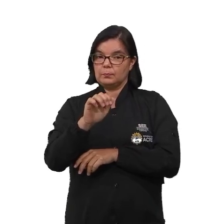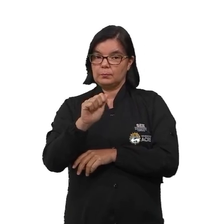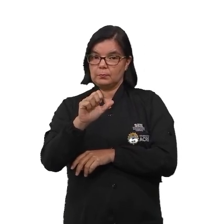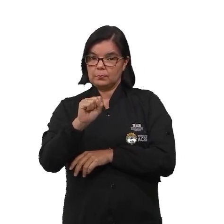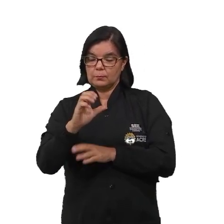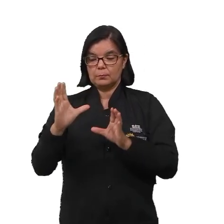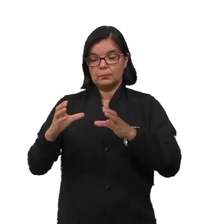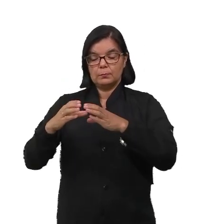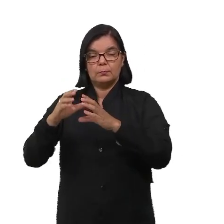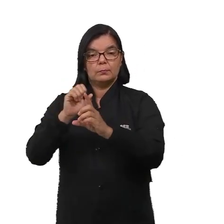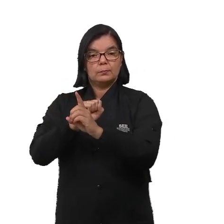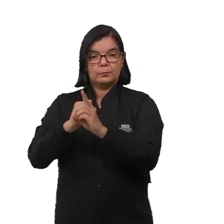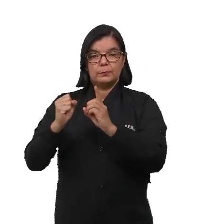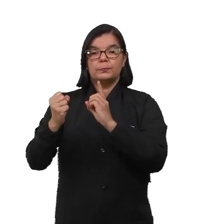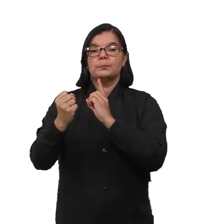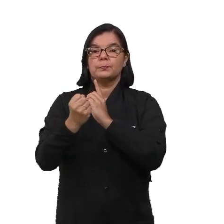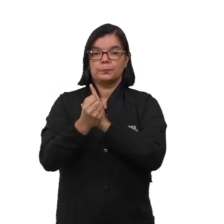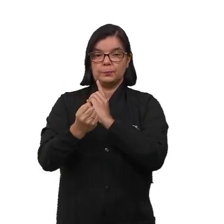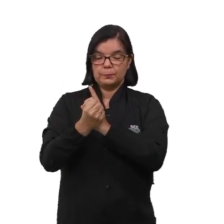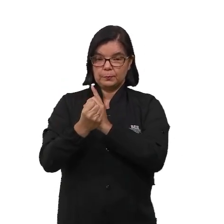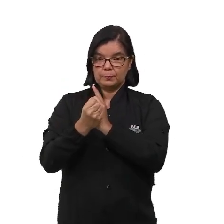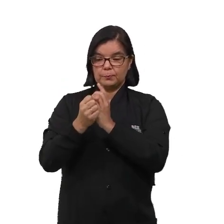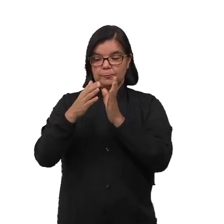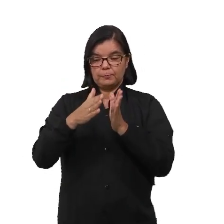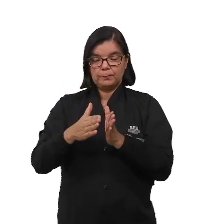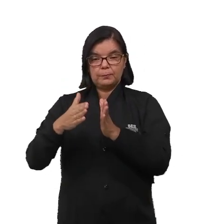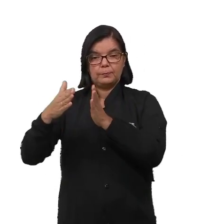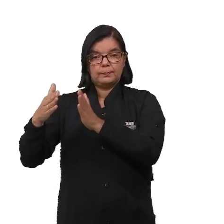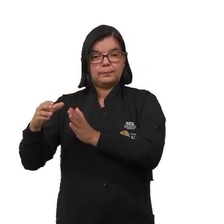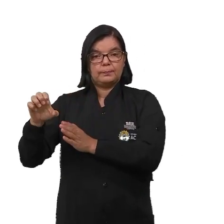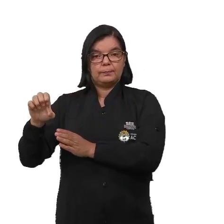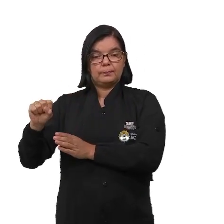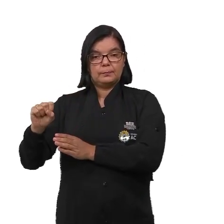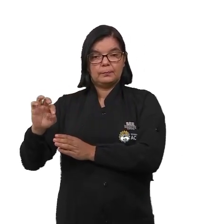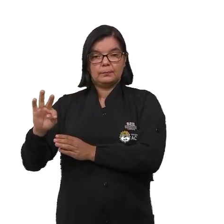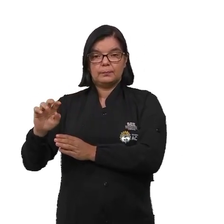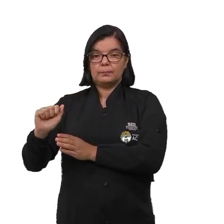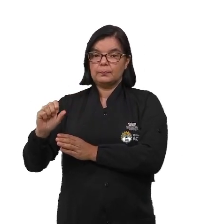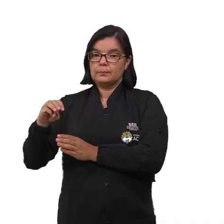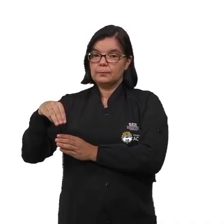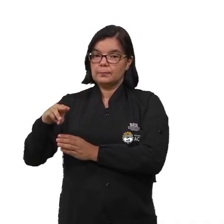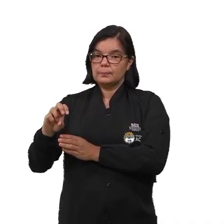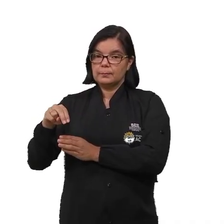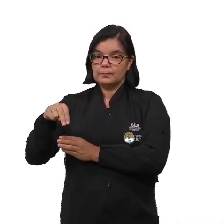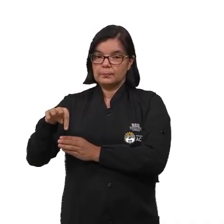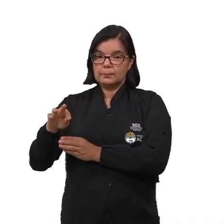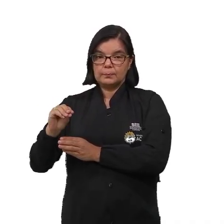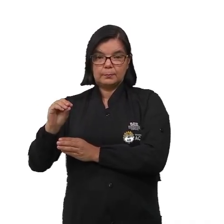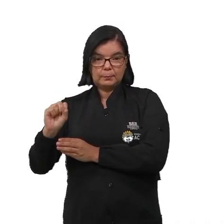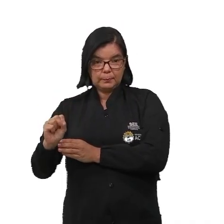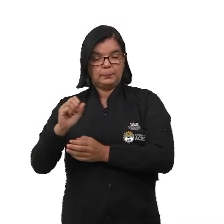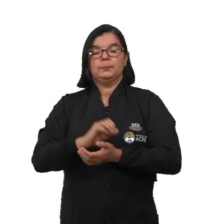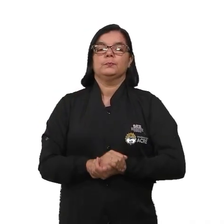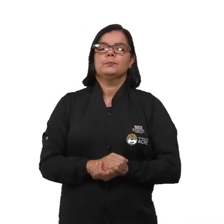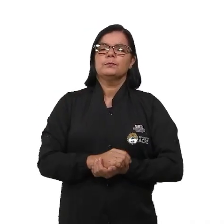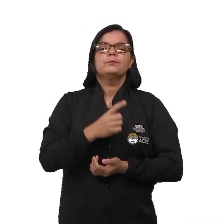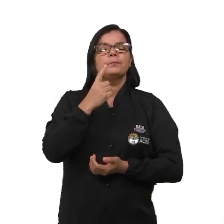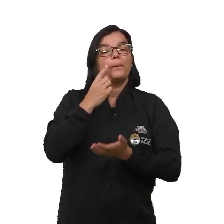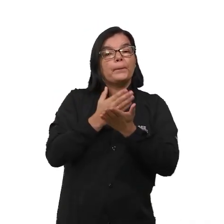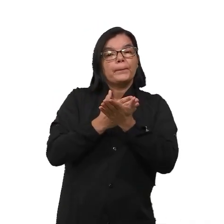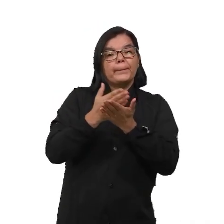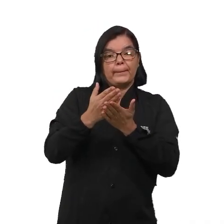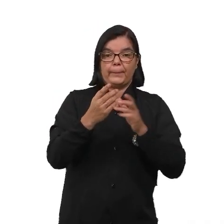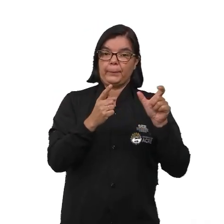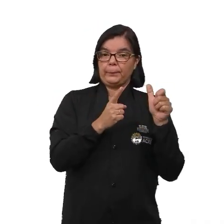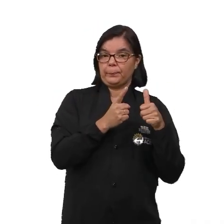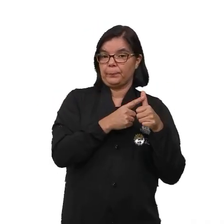classes sociais, que eu comentava agora há pouco com todos vocês, e a questão dos estamentos. Vamos começar